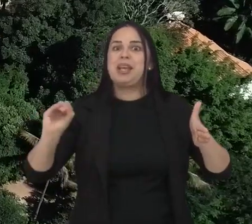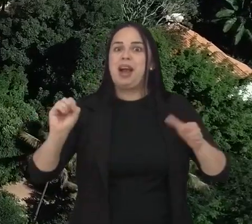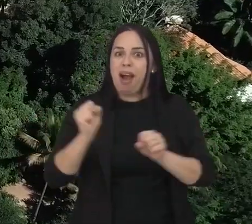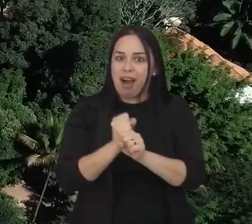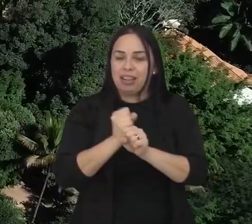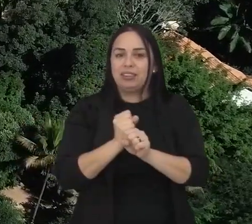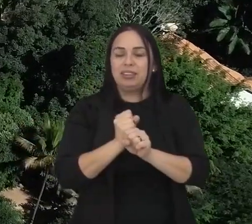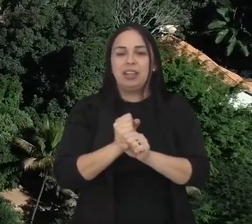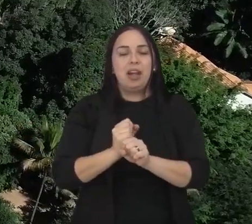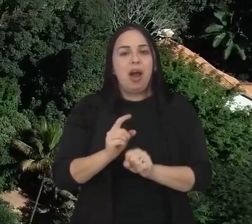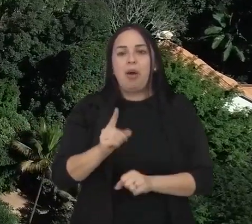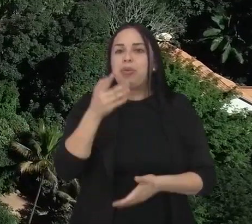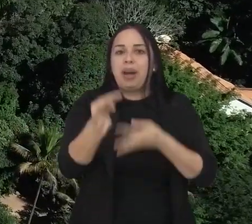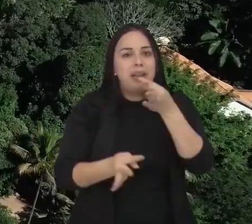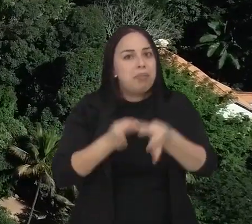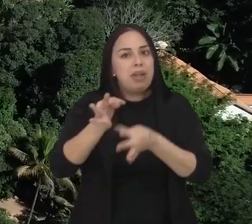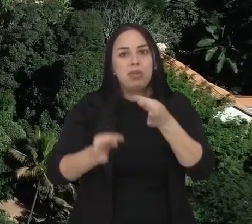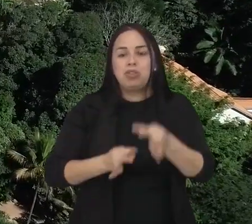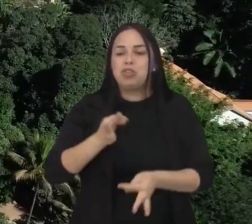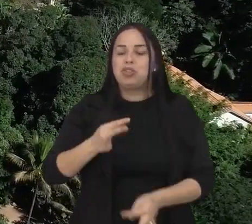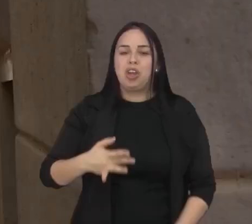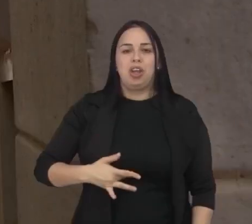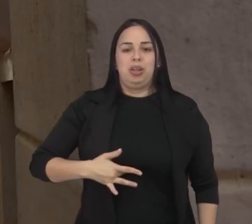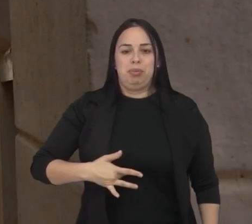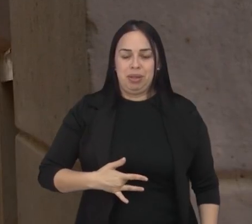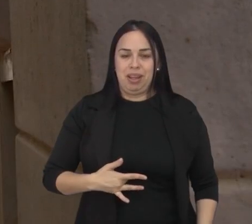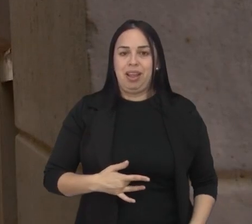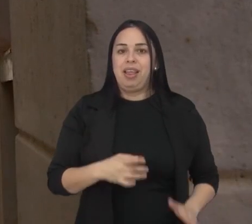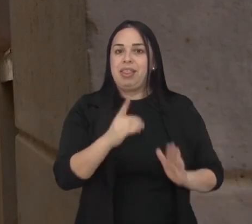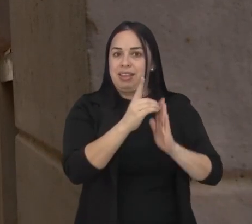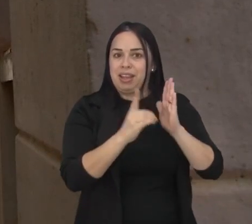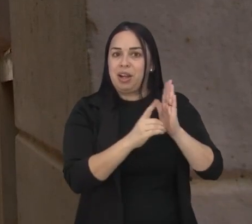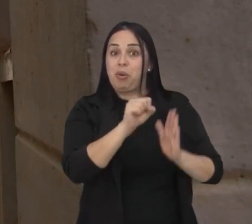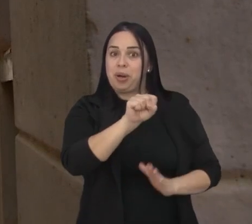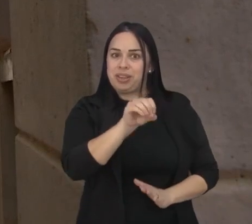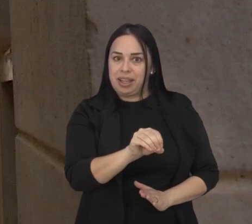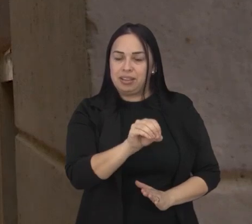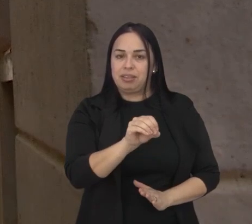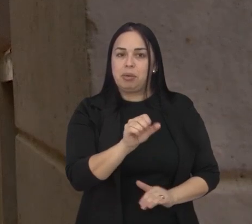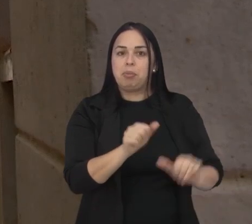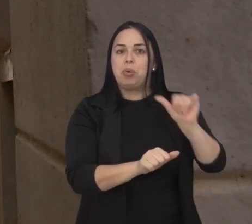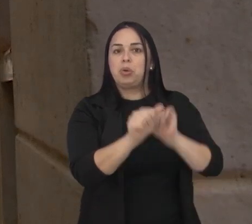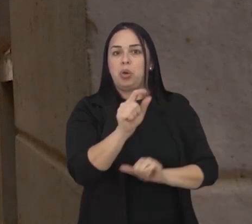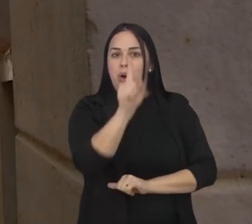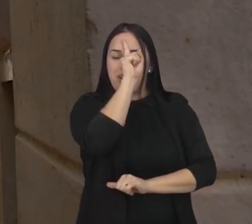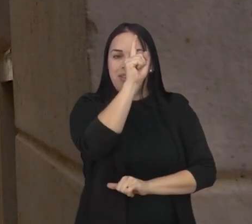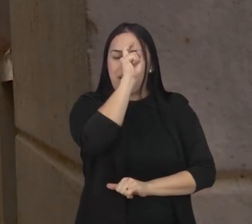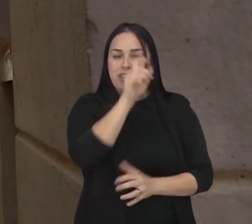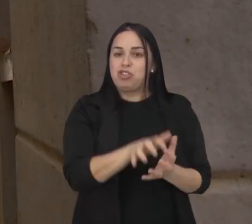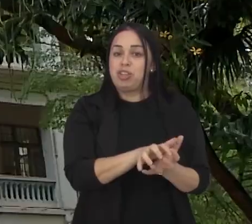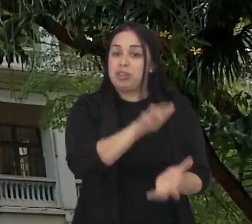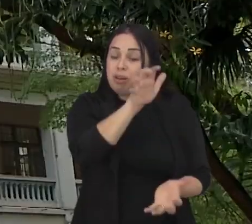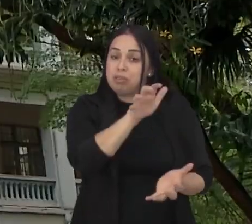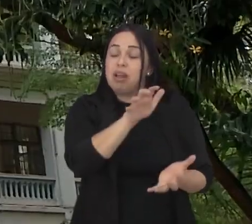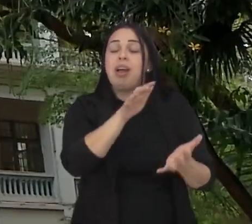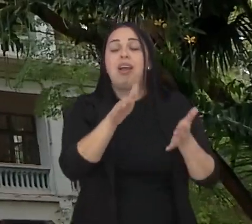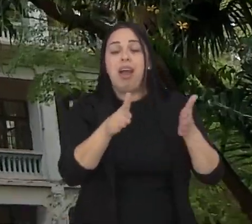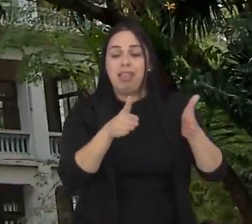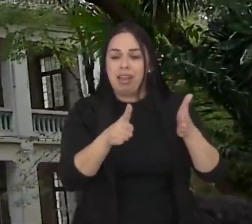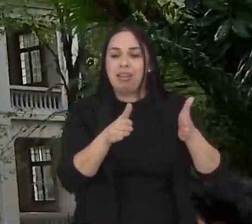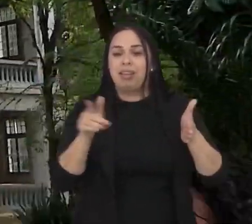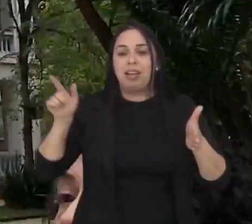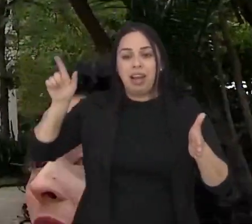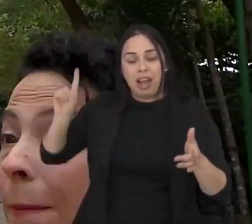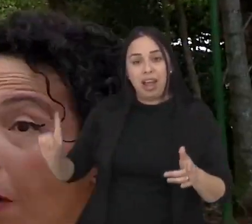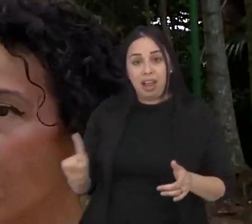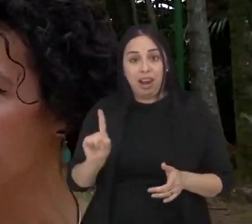centros para tratamento de tuberculose da América Latina. Na década de 80, passou a abrigar um hospital geriátrico e foi nessa